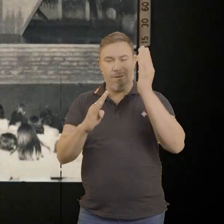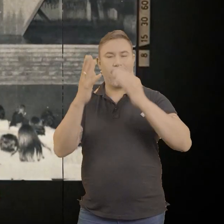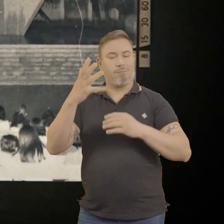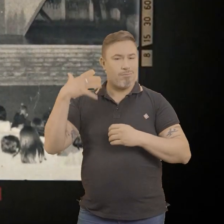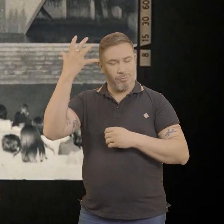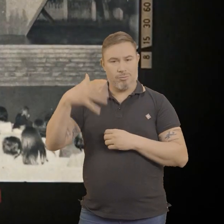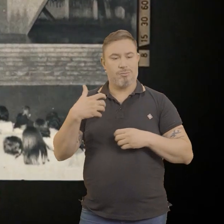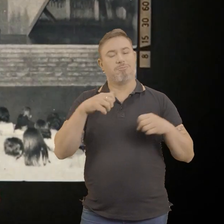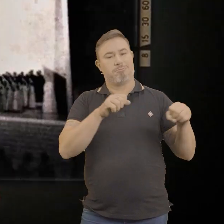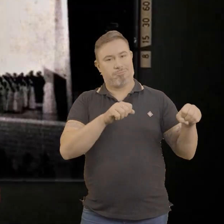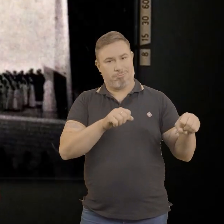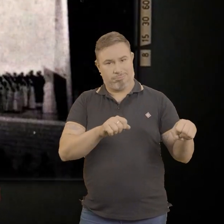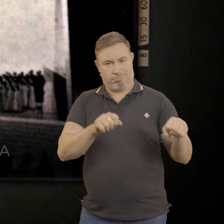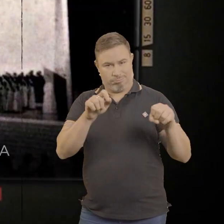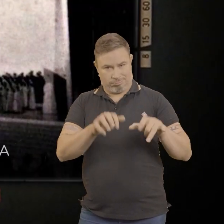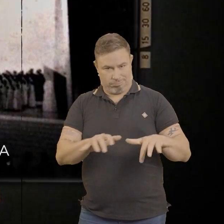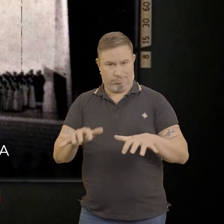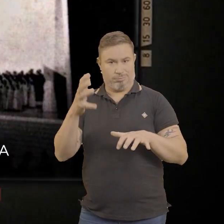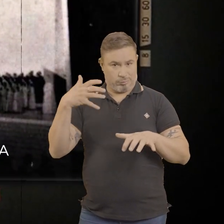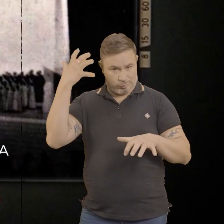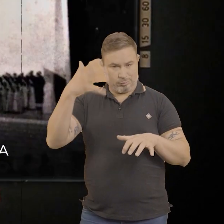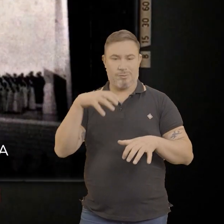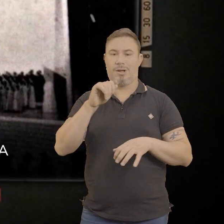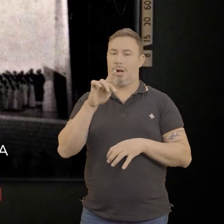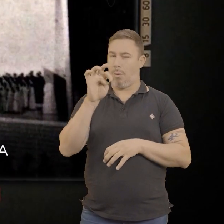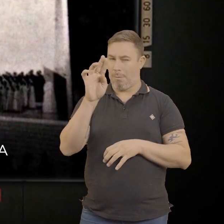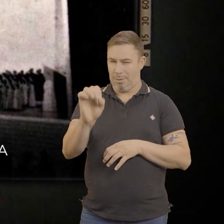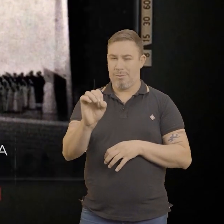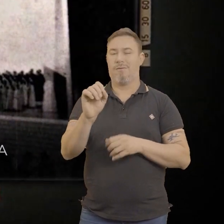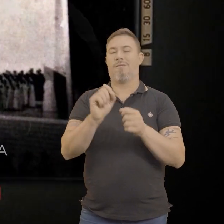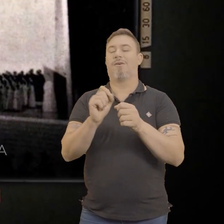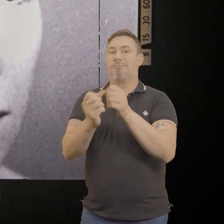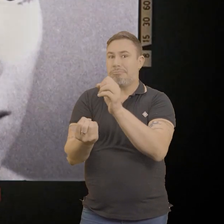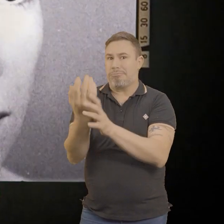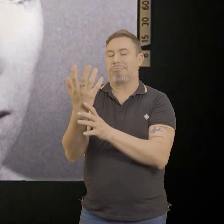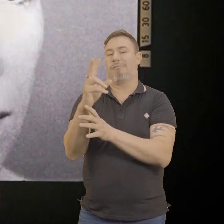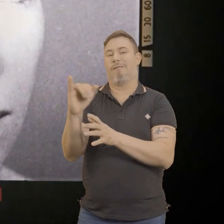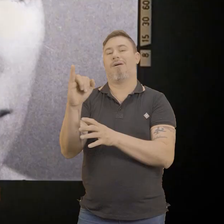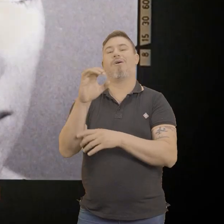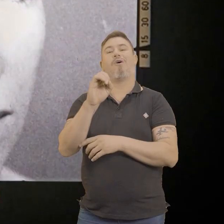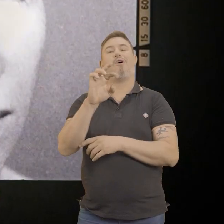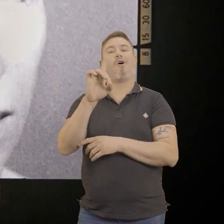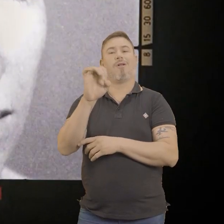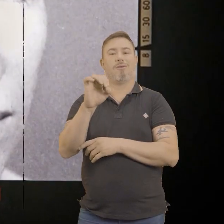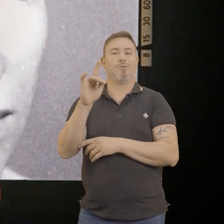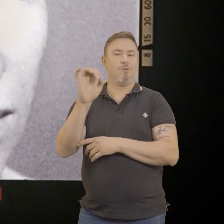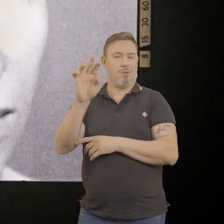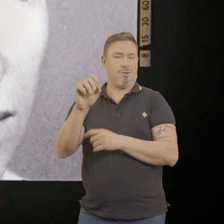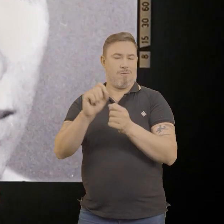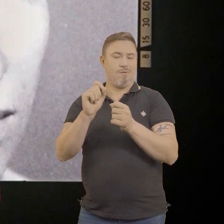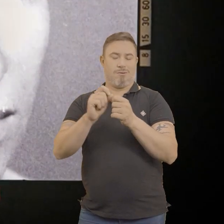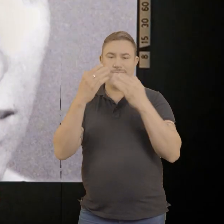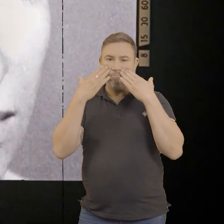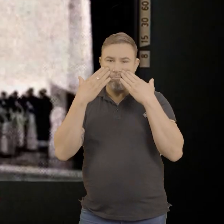Música Alberto Nepomuceno faz seu recital de estreia, dirigido pelo professor Orlando Leite, integrado